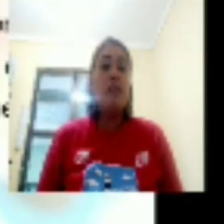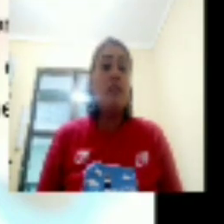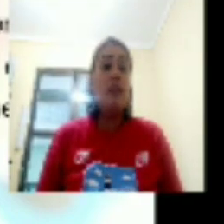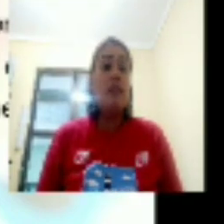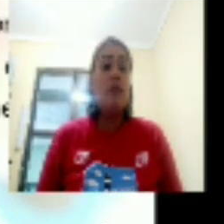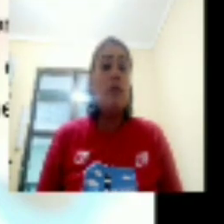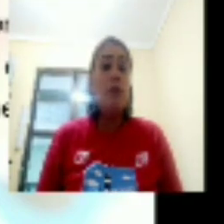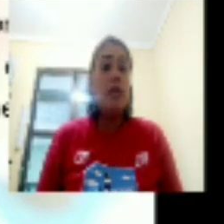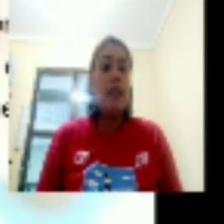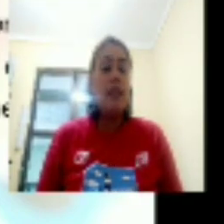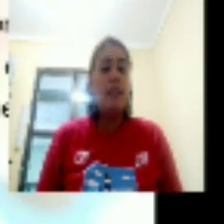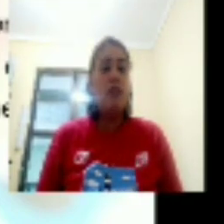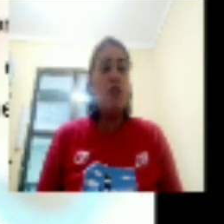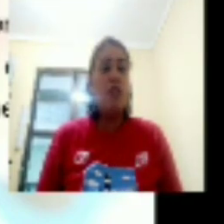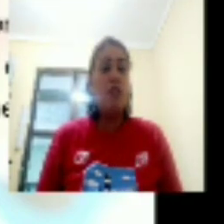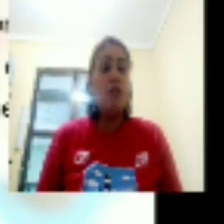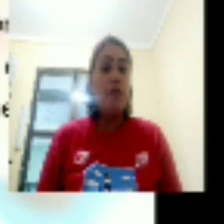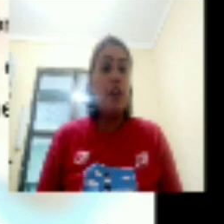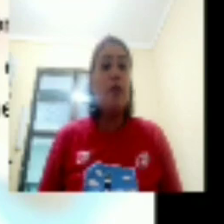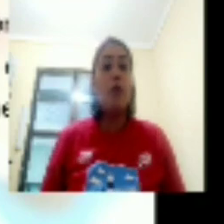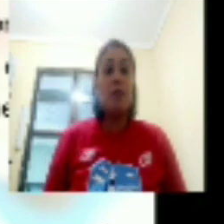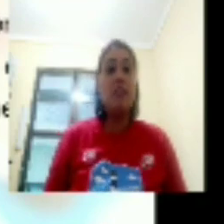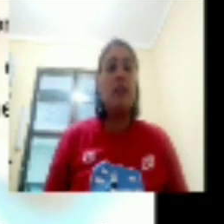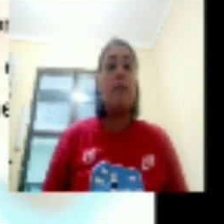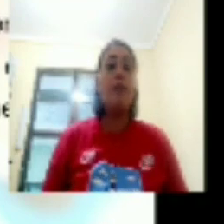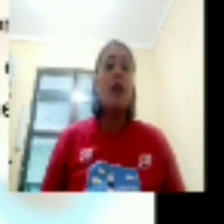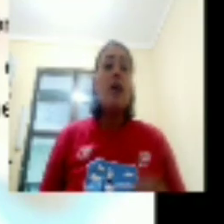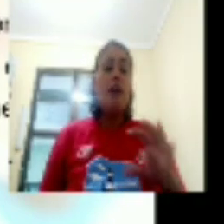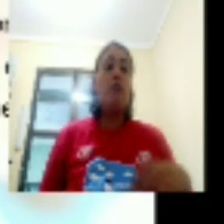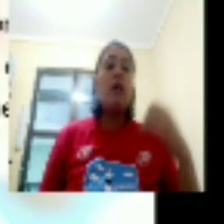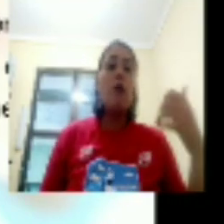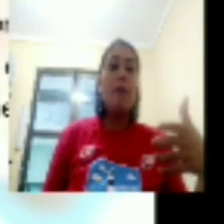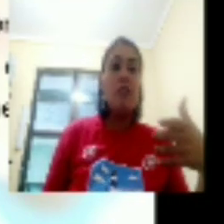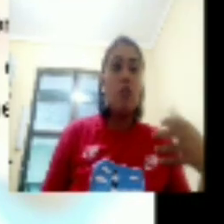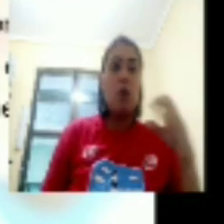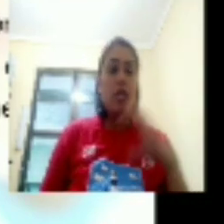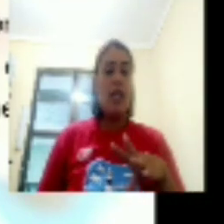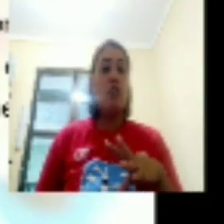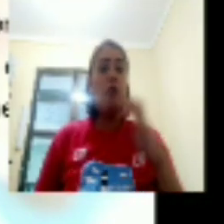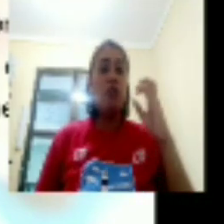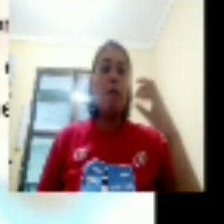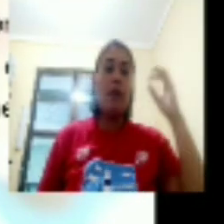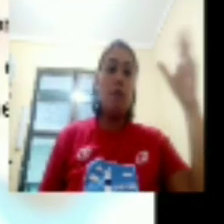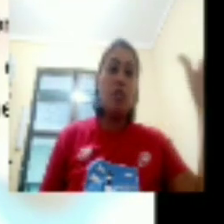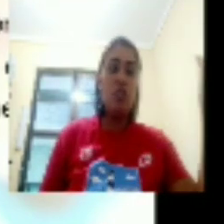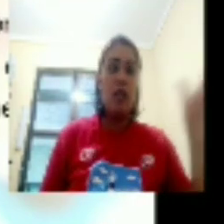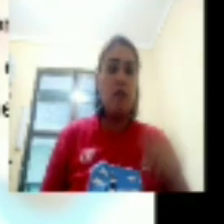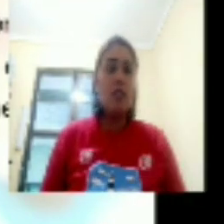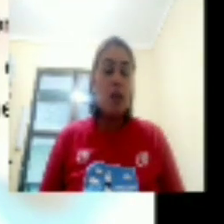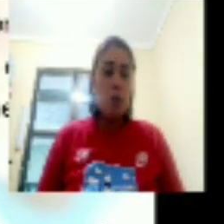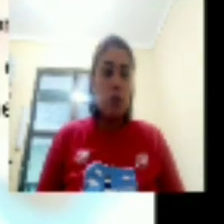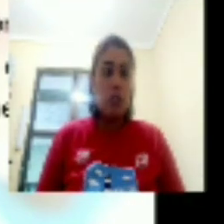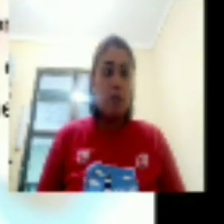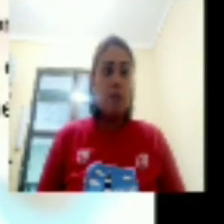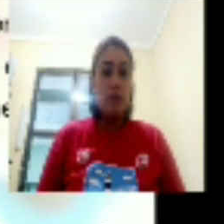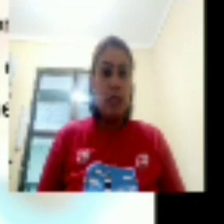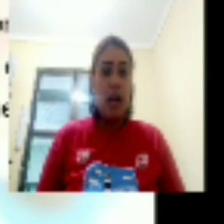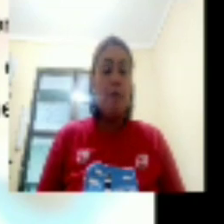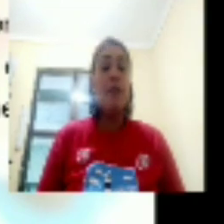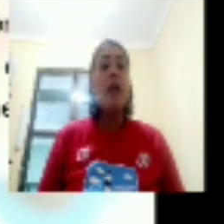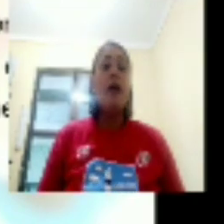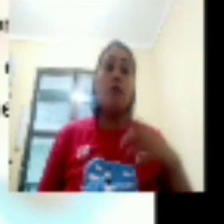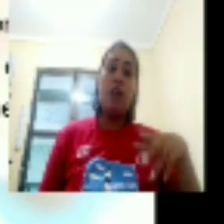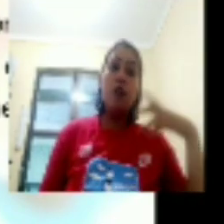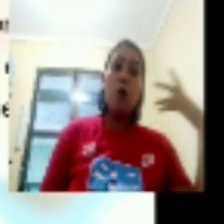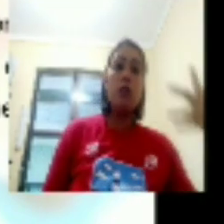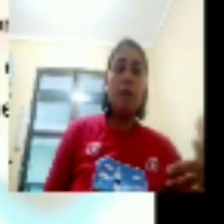Descentralização com direção única em cada esfera de governo. Como assim? Eu tenho uma pessoa que responde pelo Ministério da Saúde,